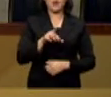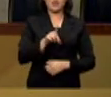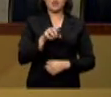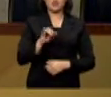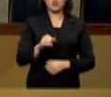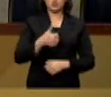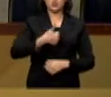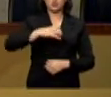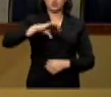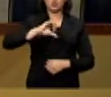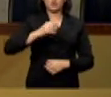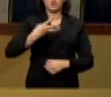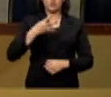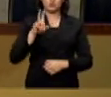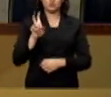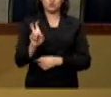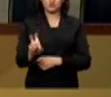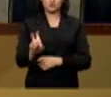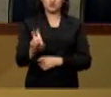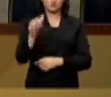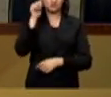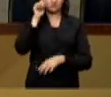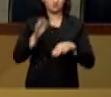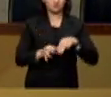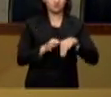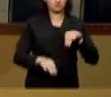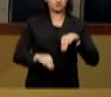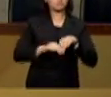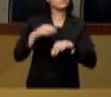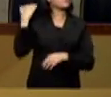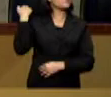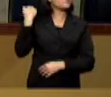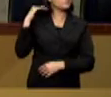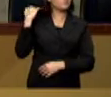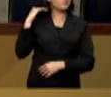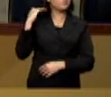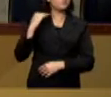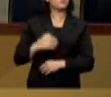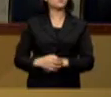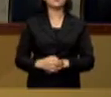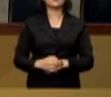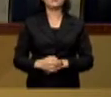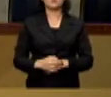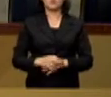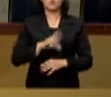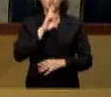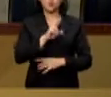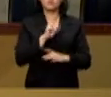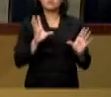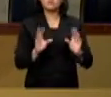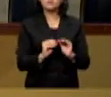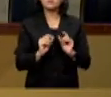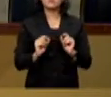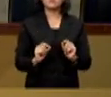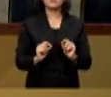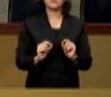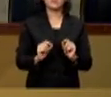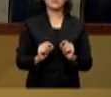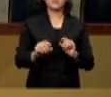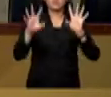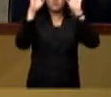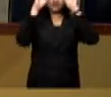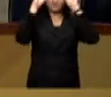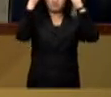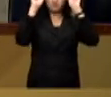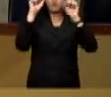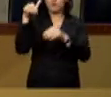1945, da ministra Carmen Lúcia, a síntese do resultado é a seguinte: o tribunal, por